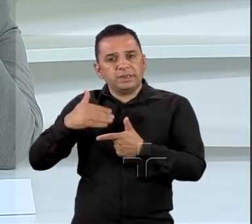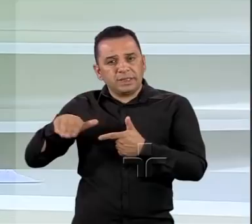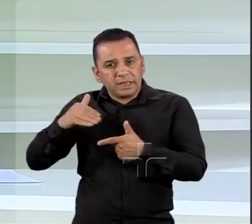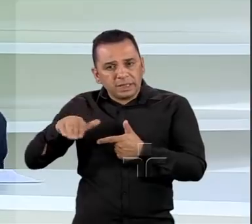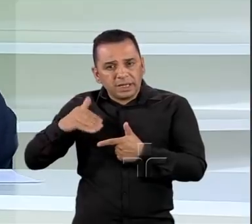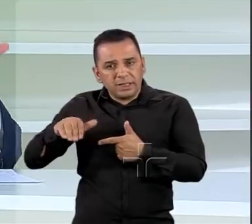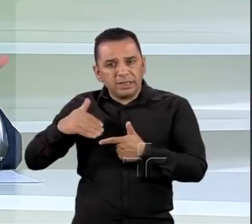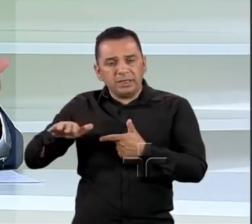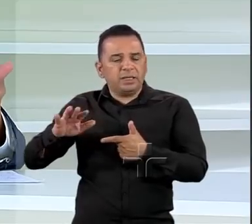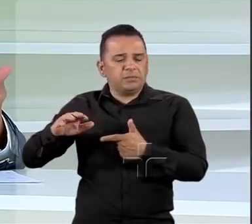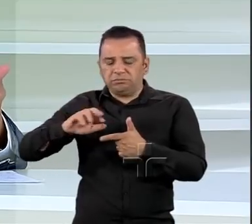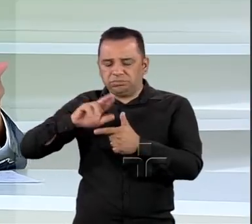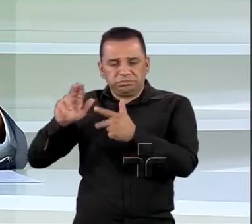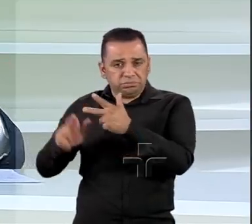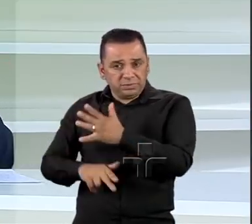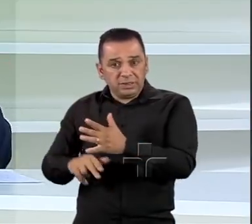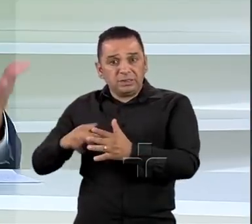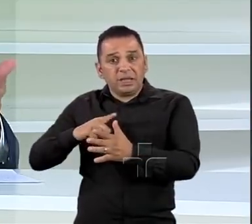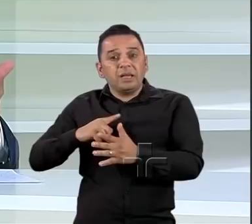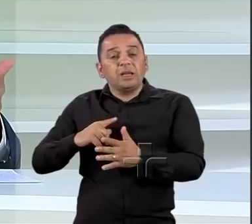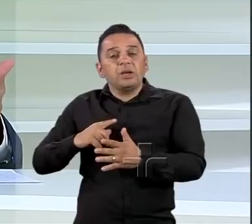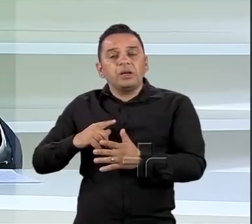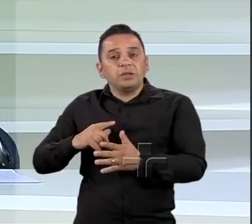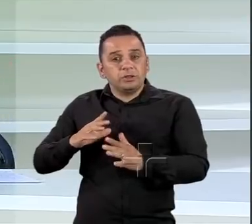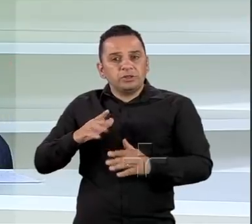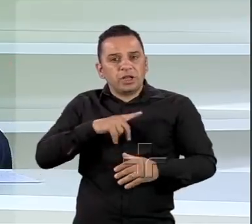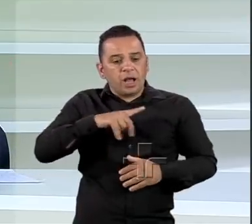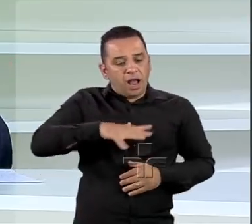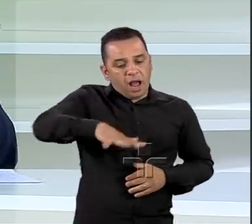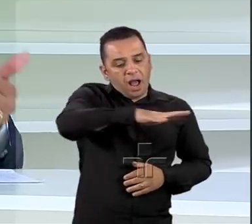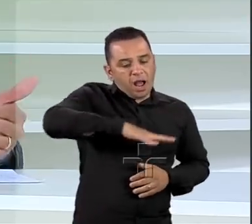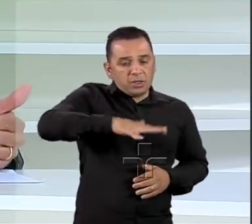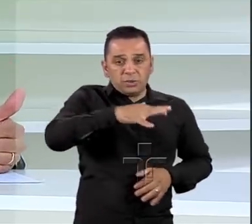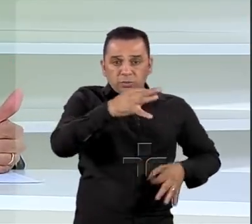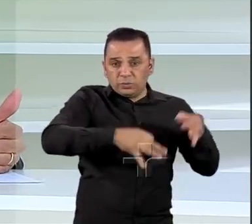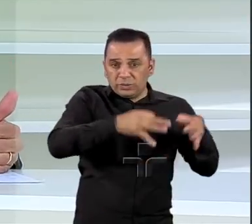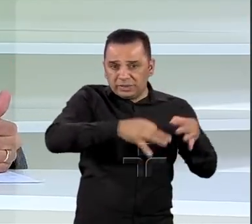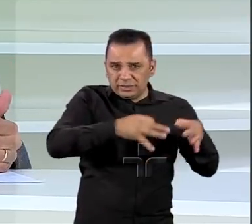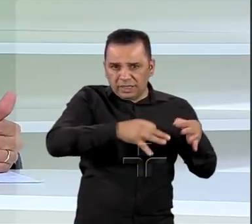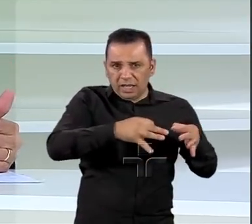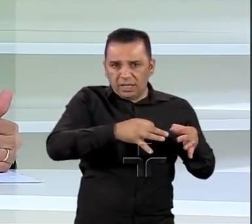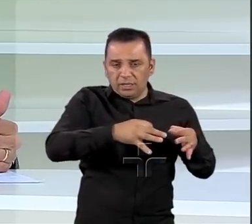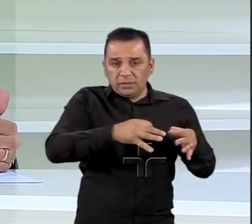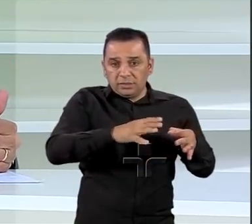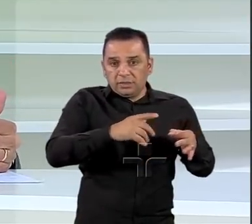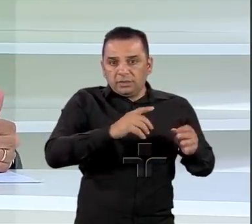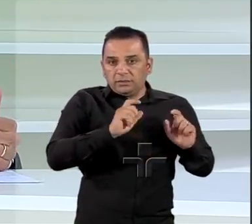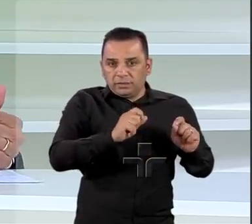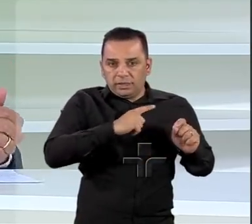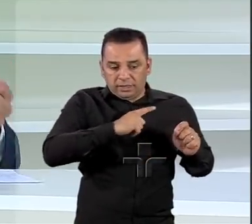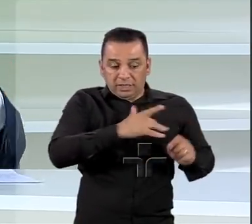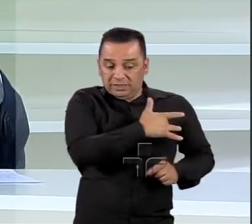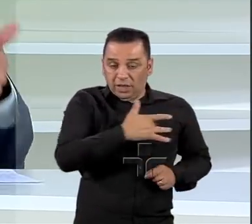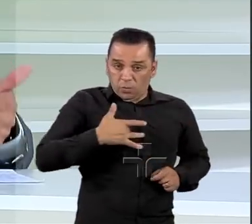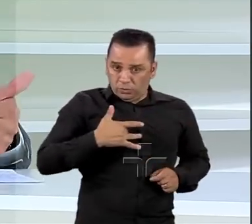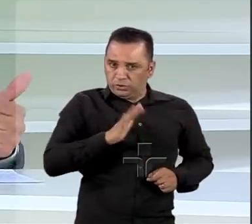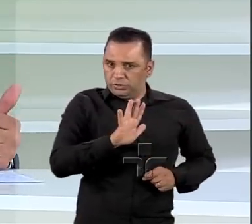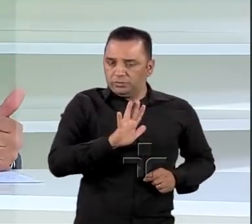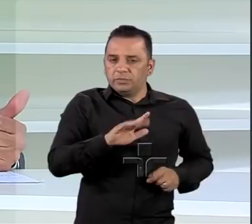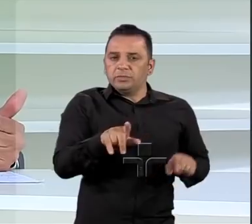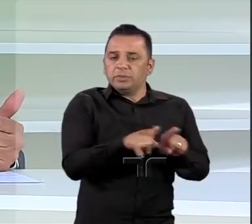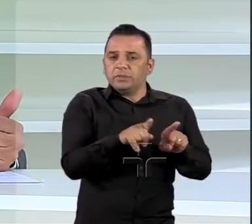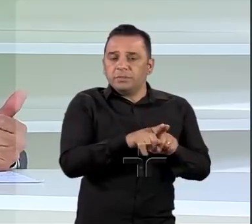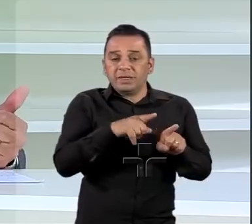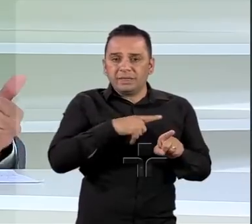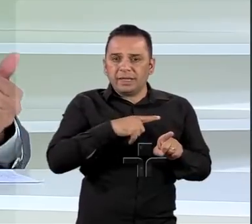Então, nós vamos enfrentar a judicialização, vamos enfrentar o desperdício através de